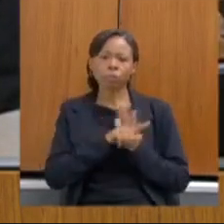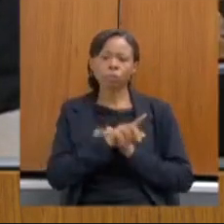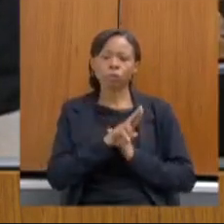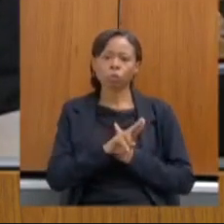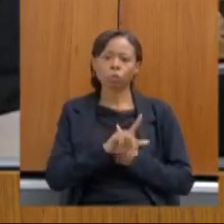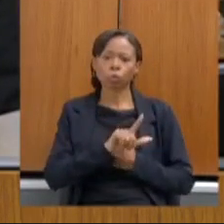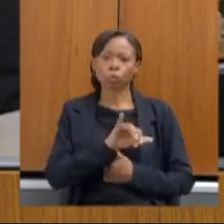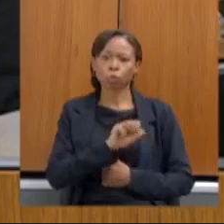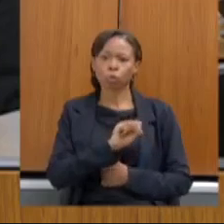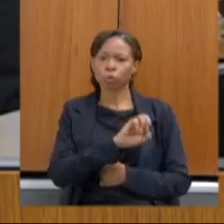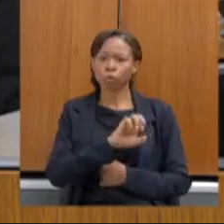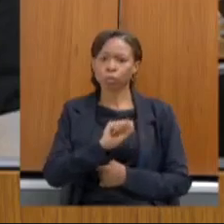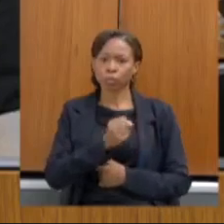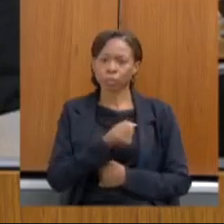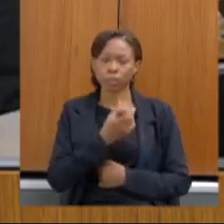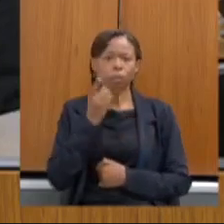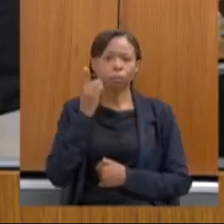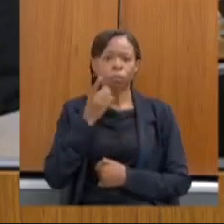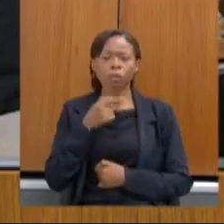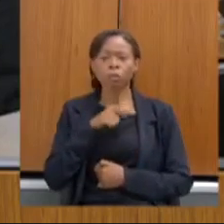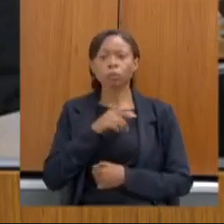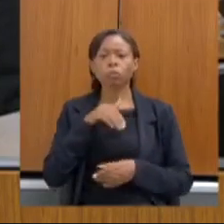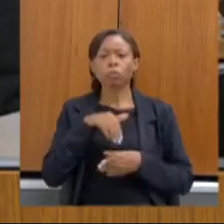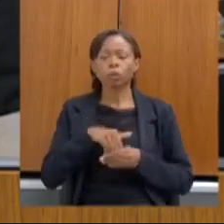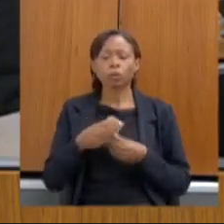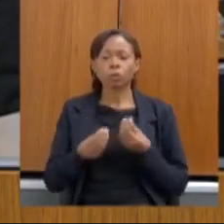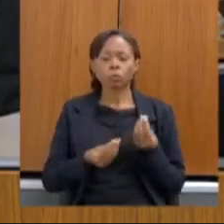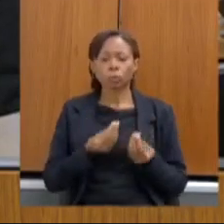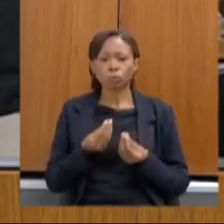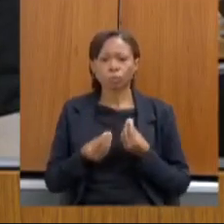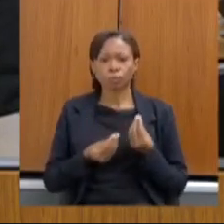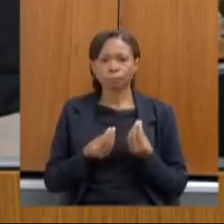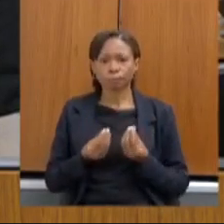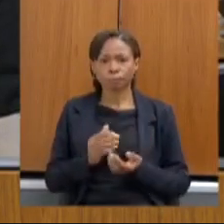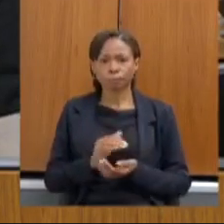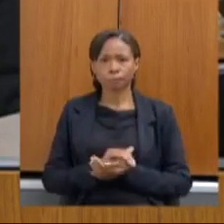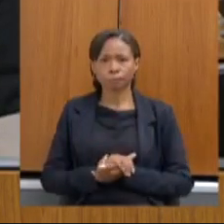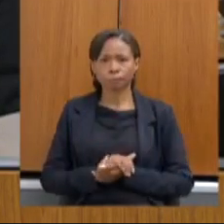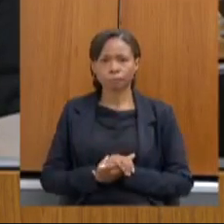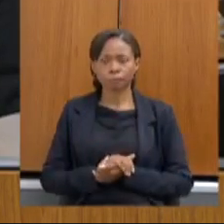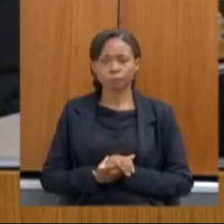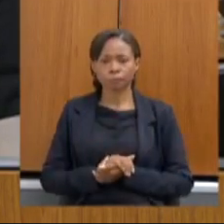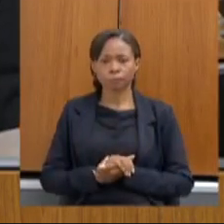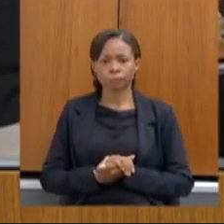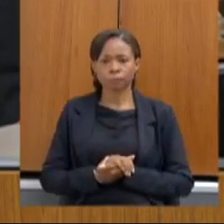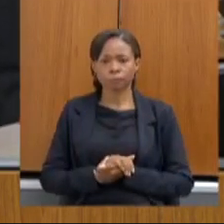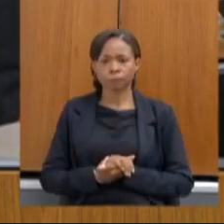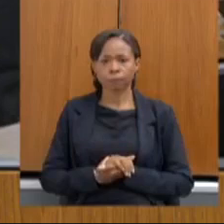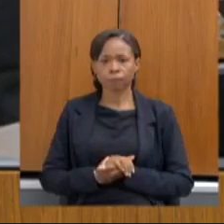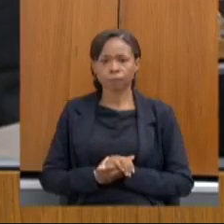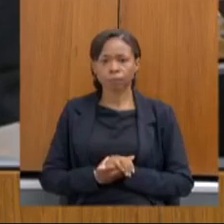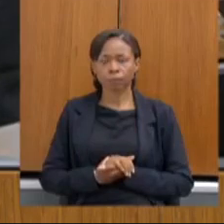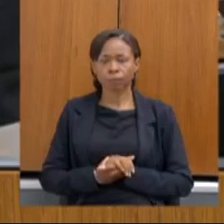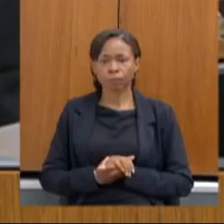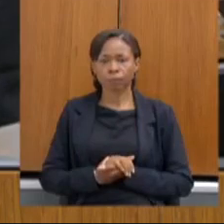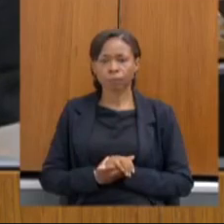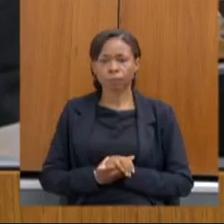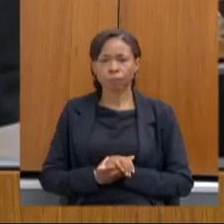Ulysses Gomes como vota o Deputado Ulysses Gomes nesses requerimentos e